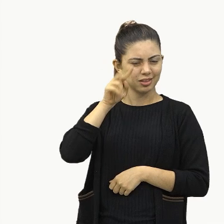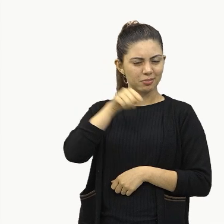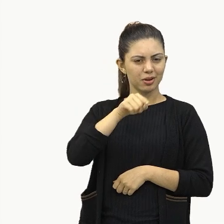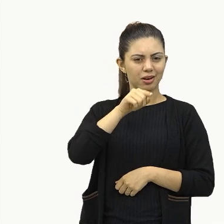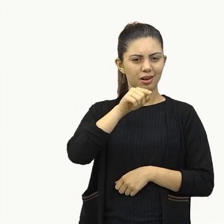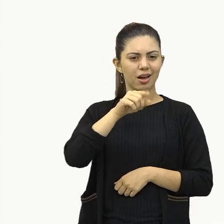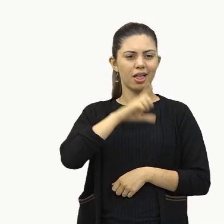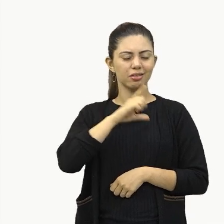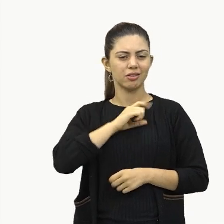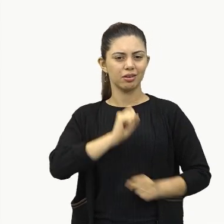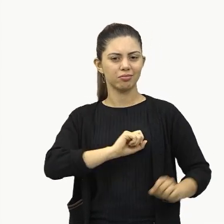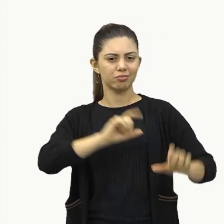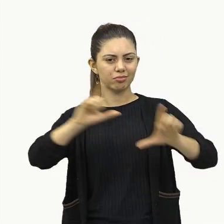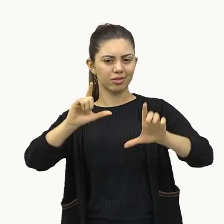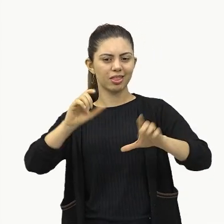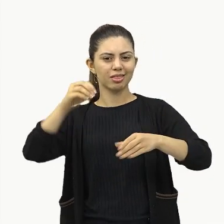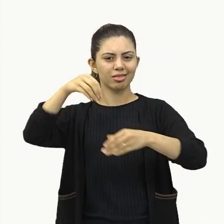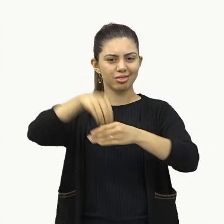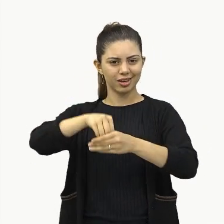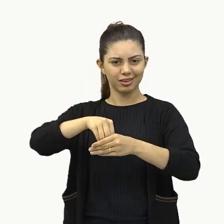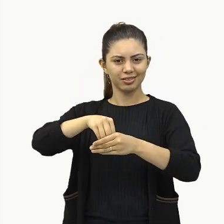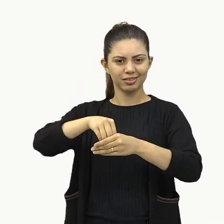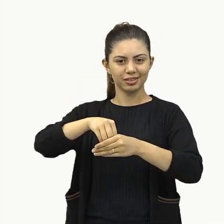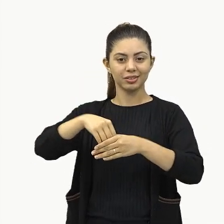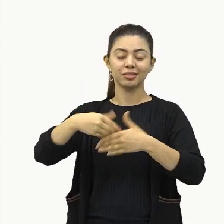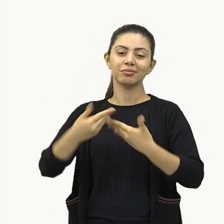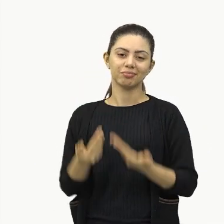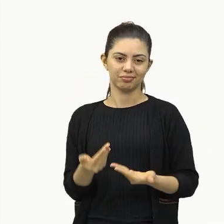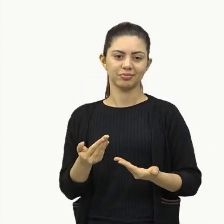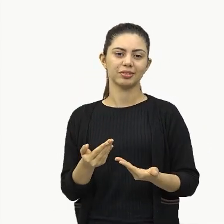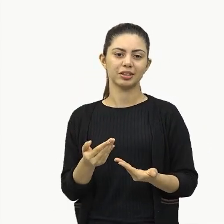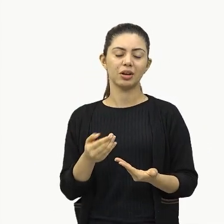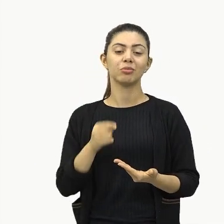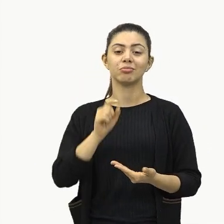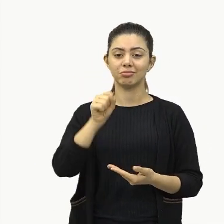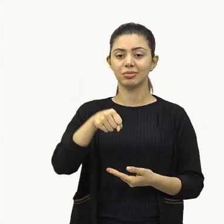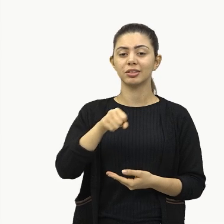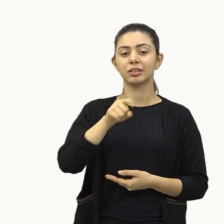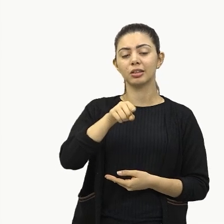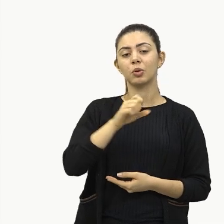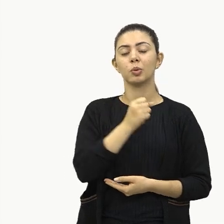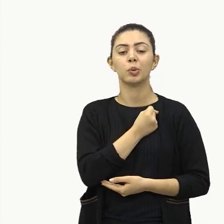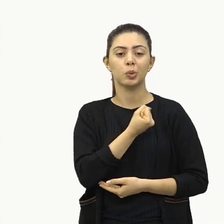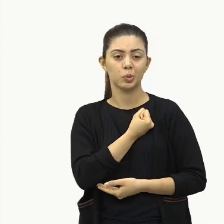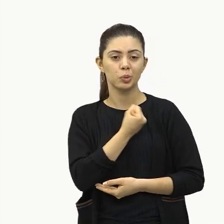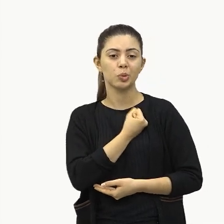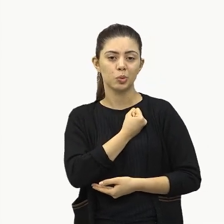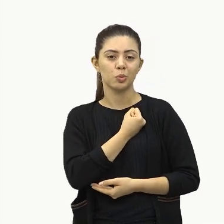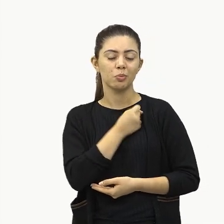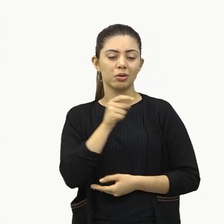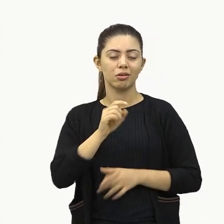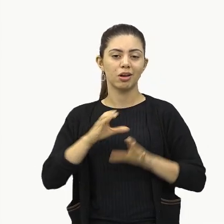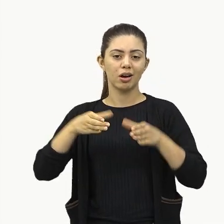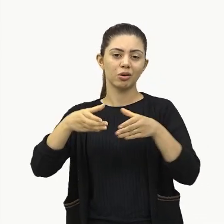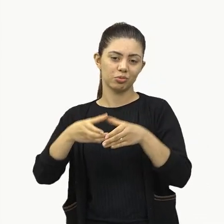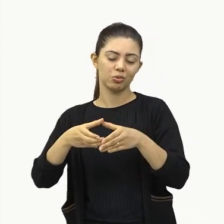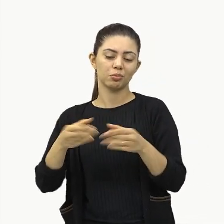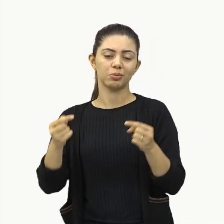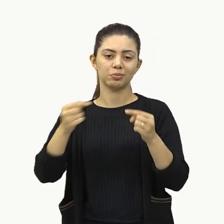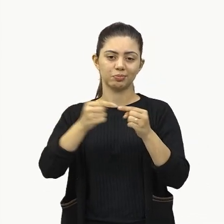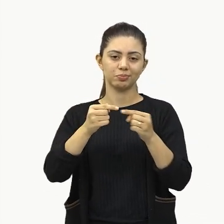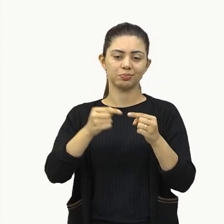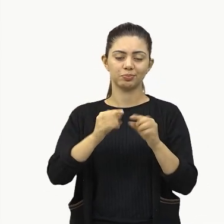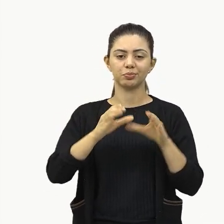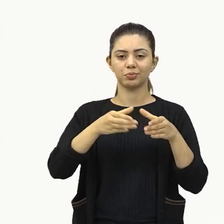guardado dentro dos inteiros? Sim. Então, por esse motivo, todo número natural é um número inteiro. A segunda